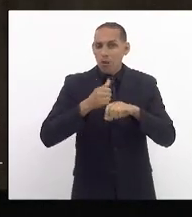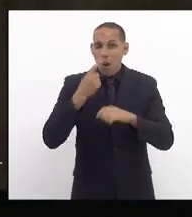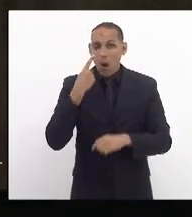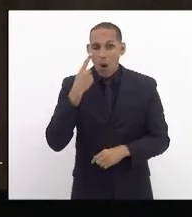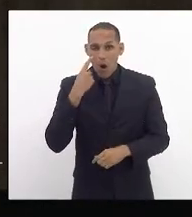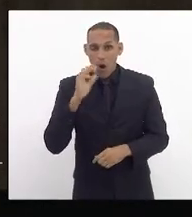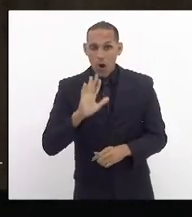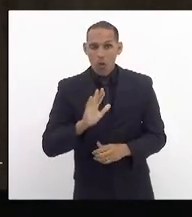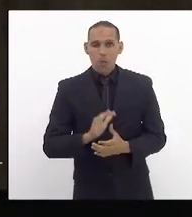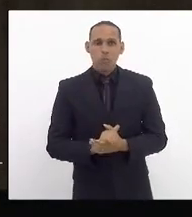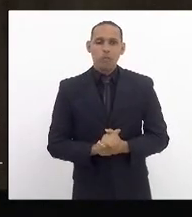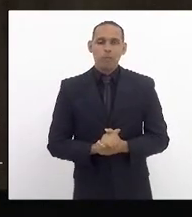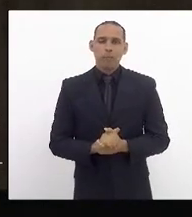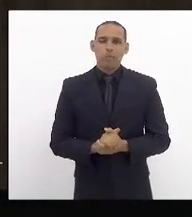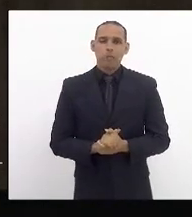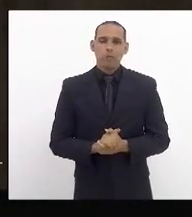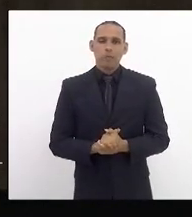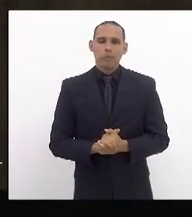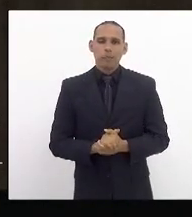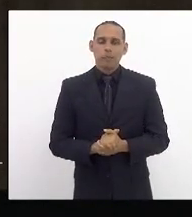a comissão diz.